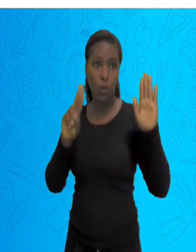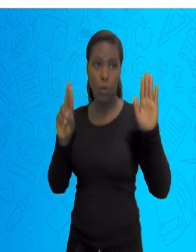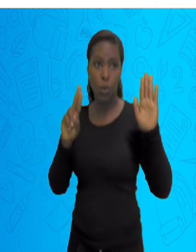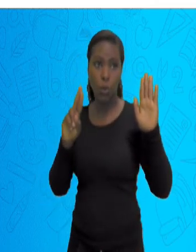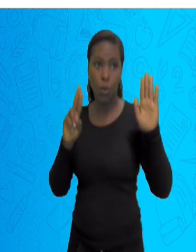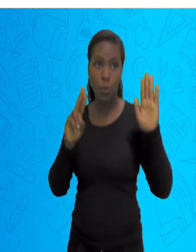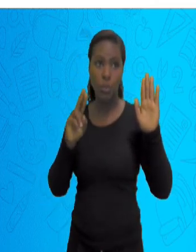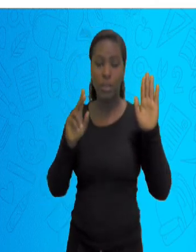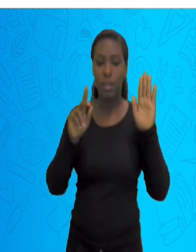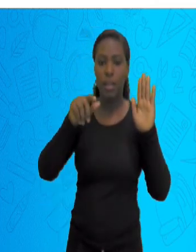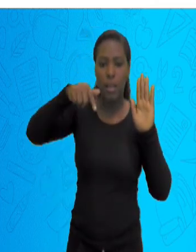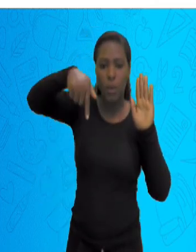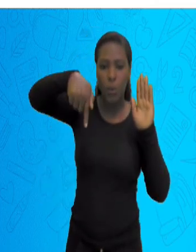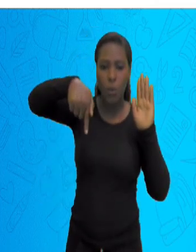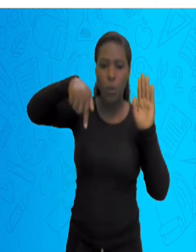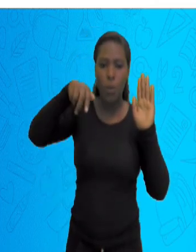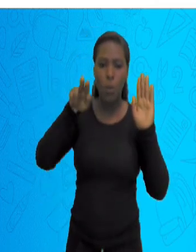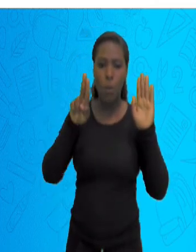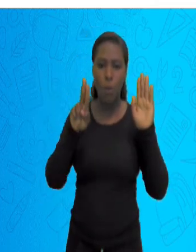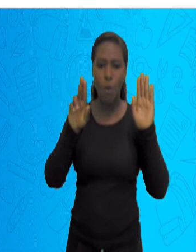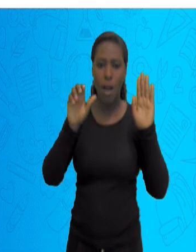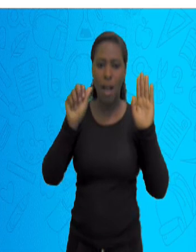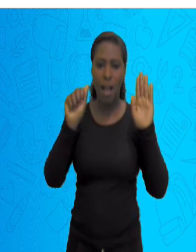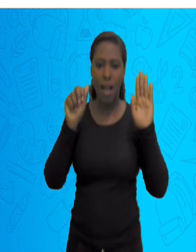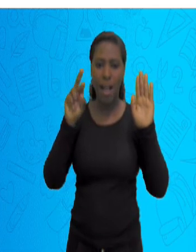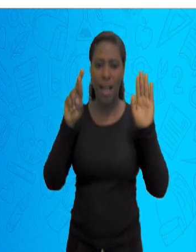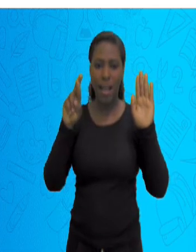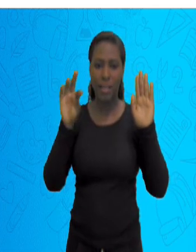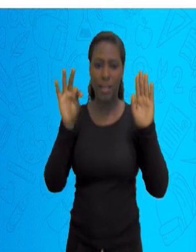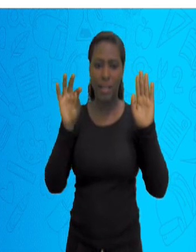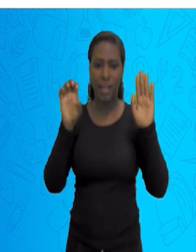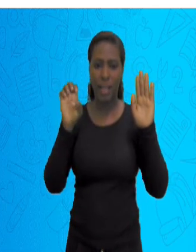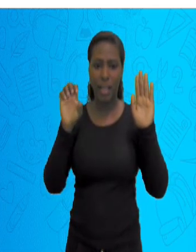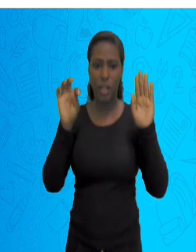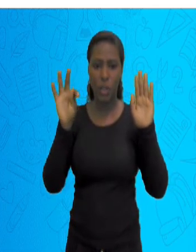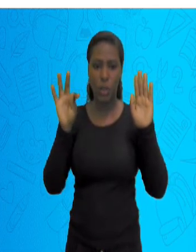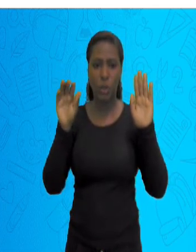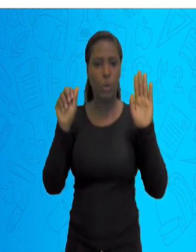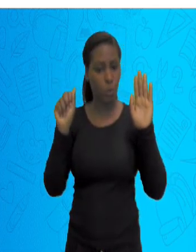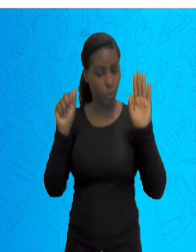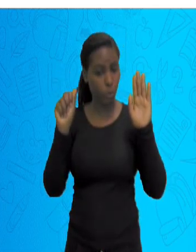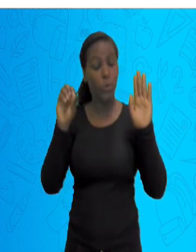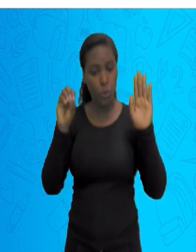quartetos. Já os dois últimos apresentaram